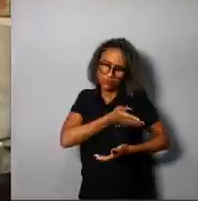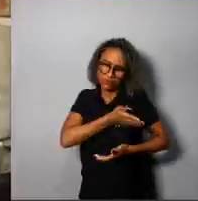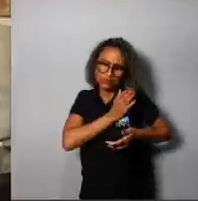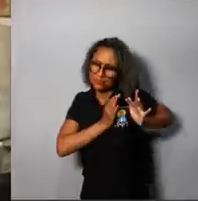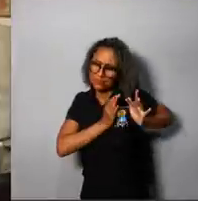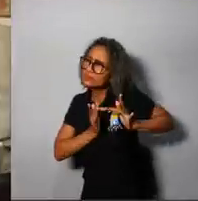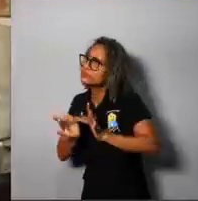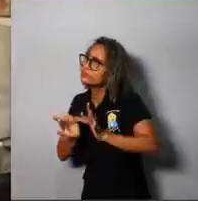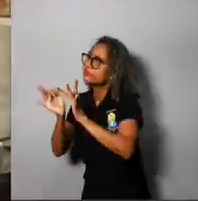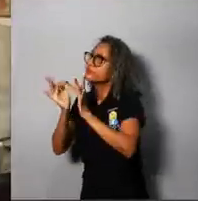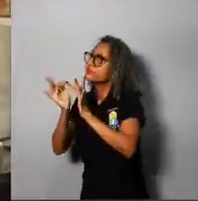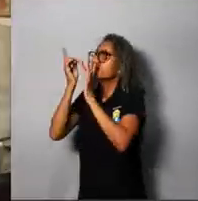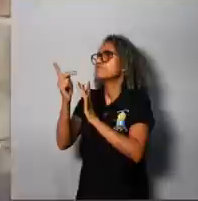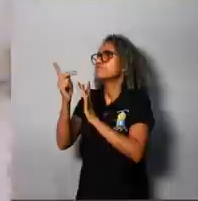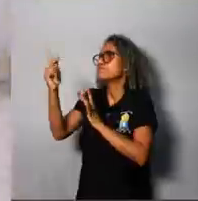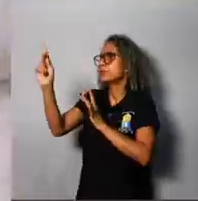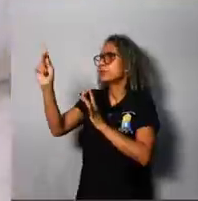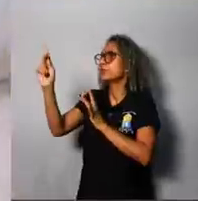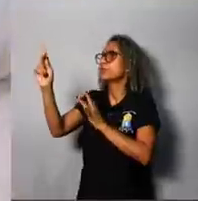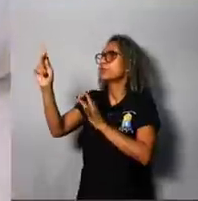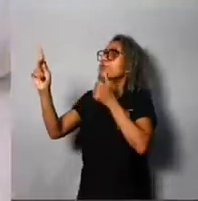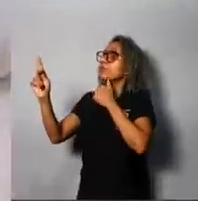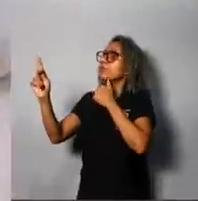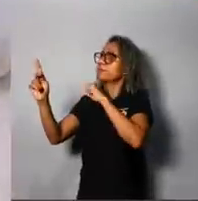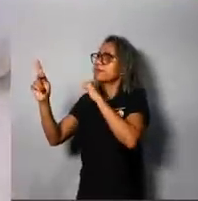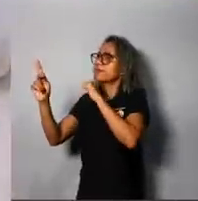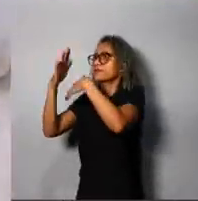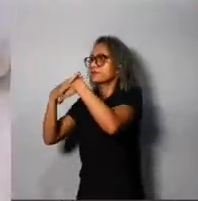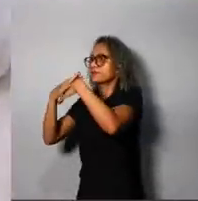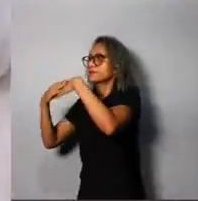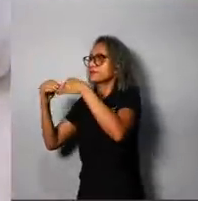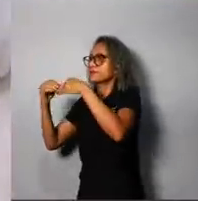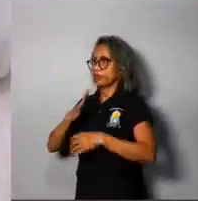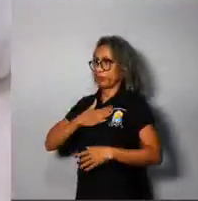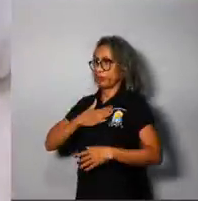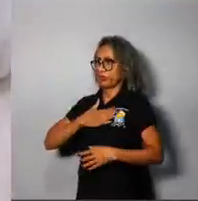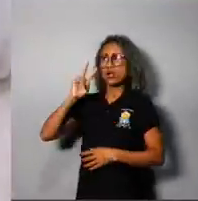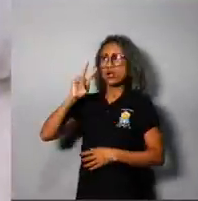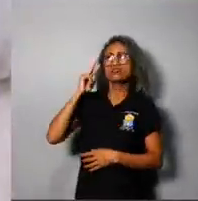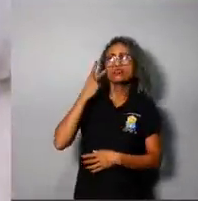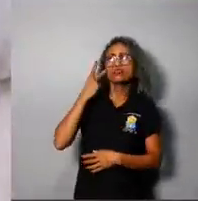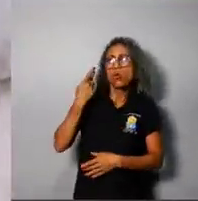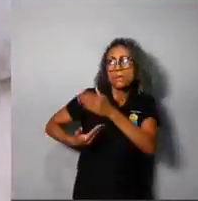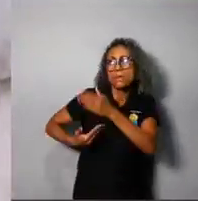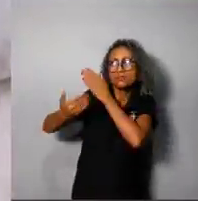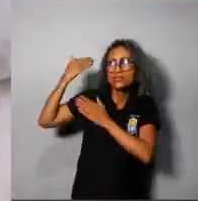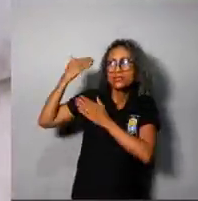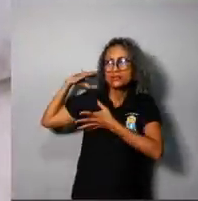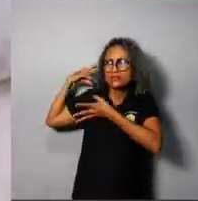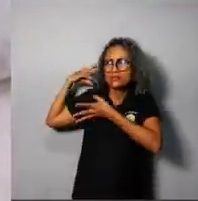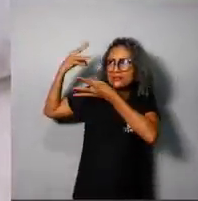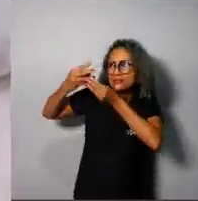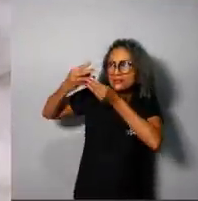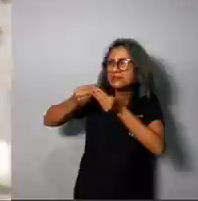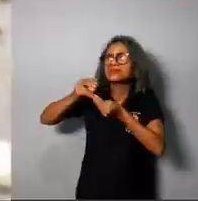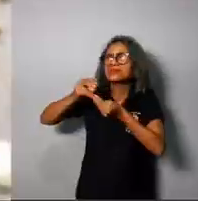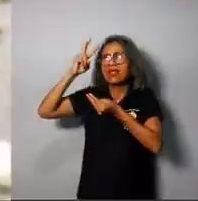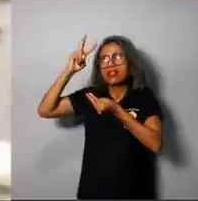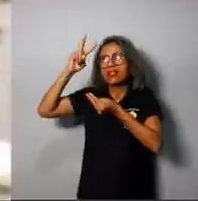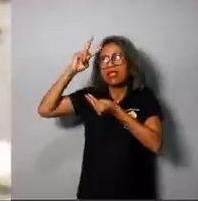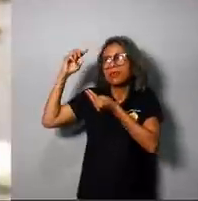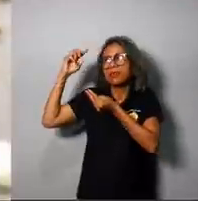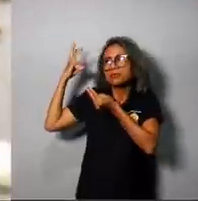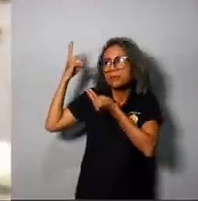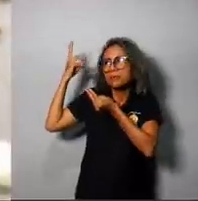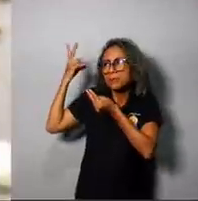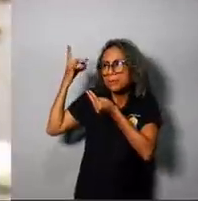e consagro a ti, querida Mãe, o meu passado e todas as minhas lembranças, o